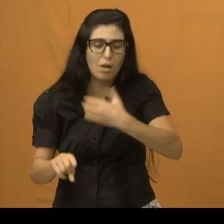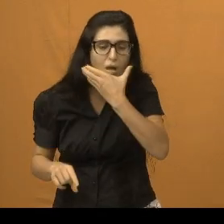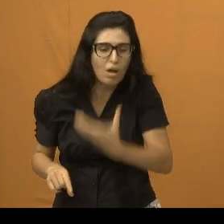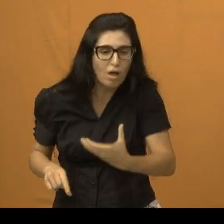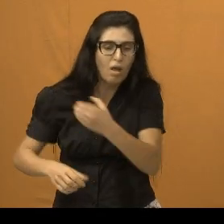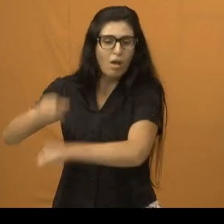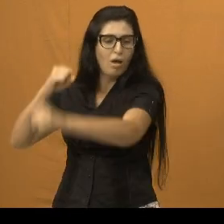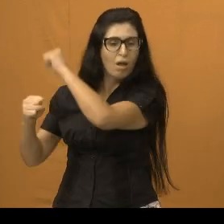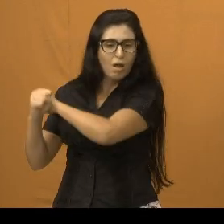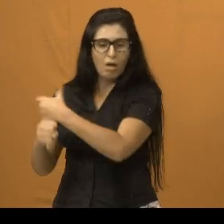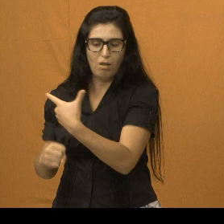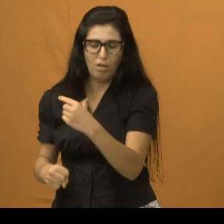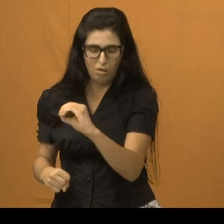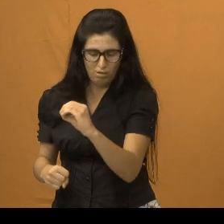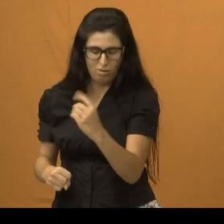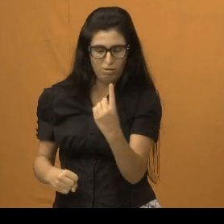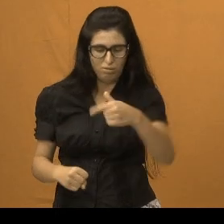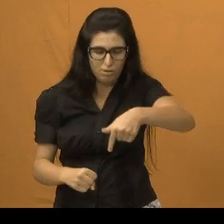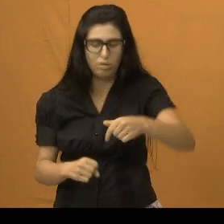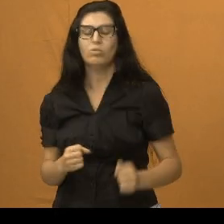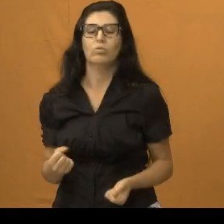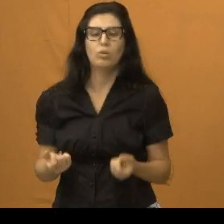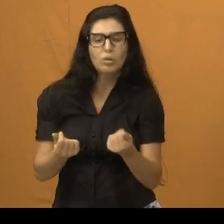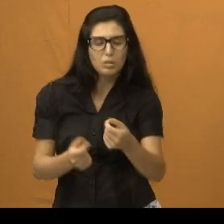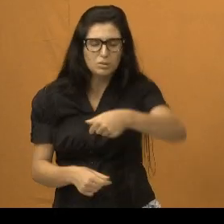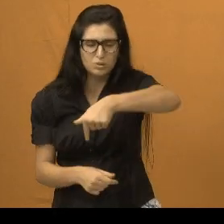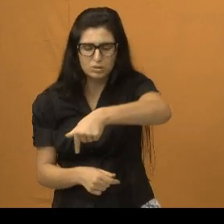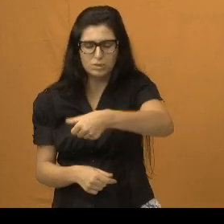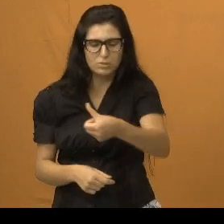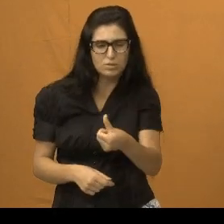ano 2017, ela foi no valor de R$